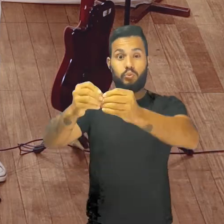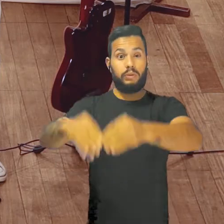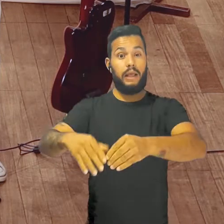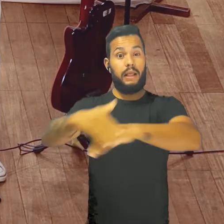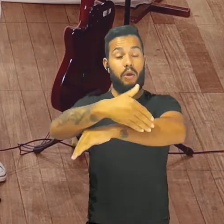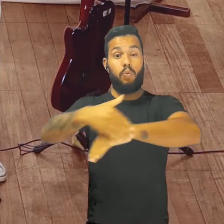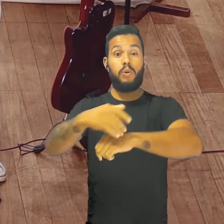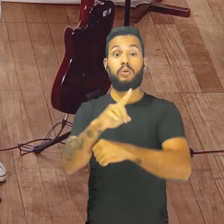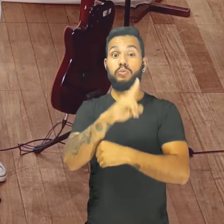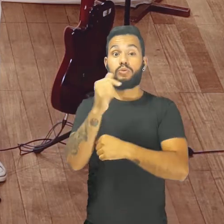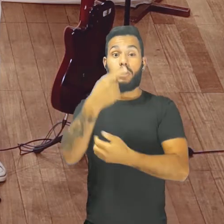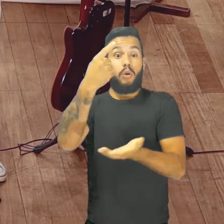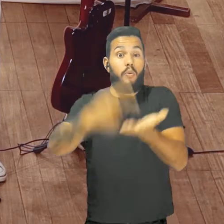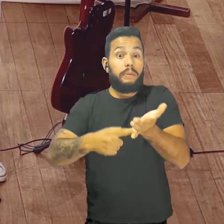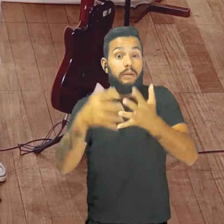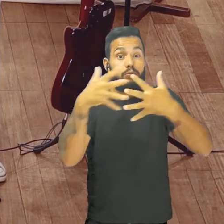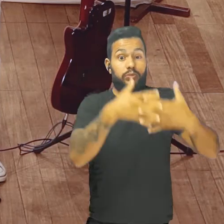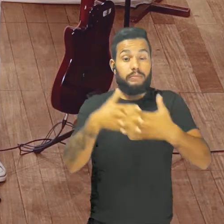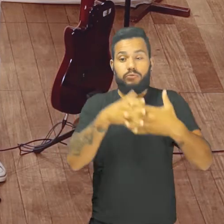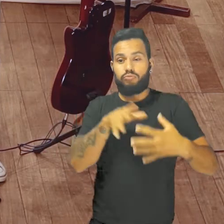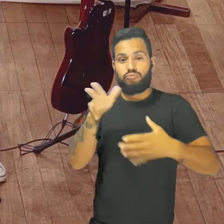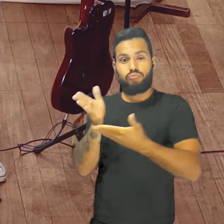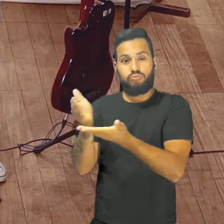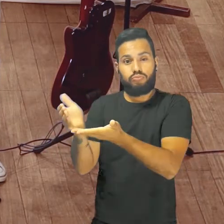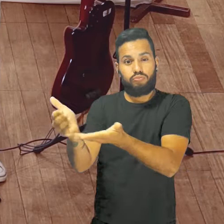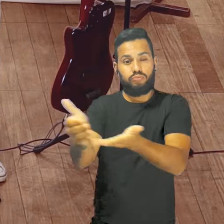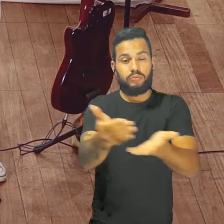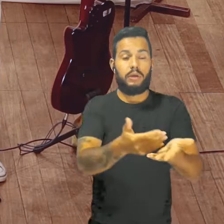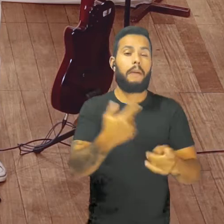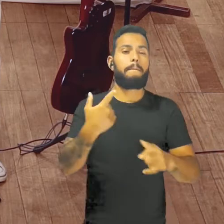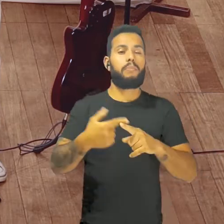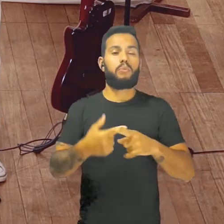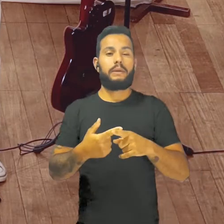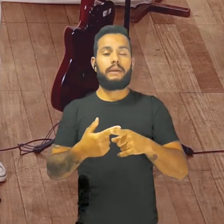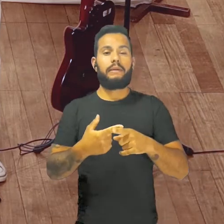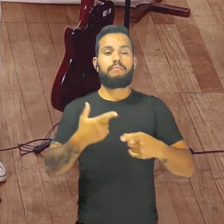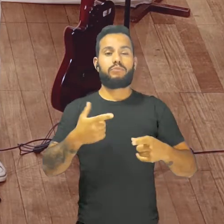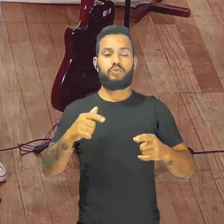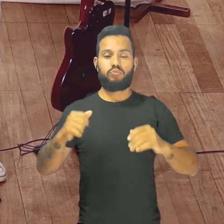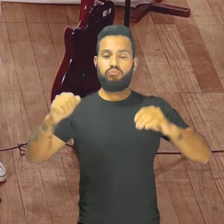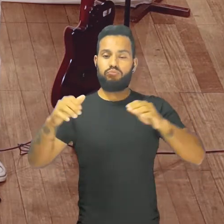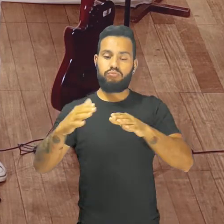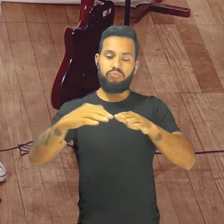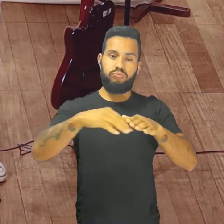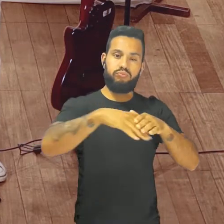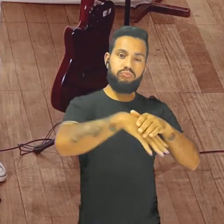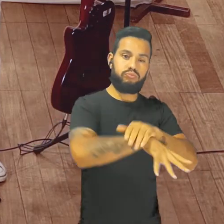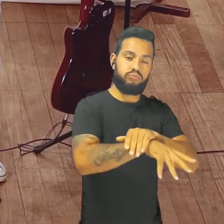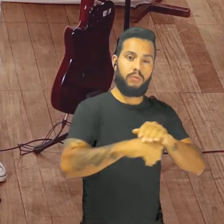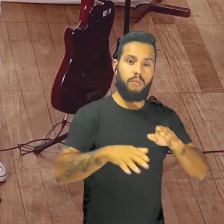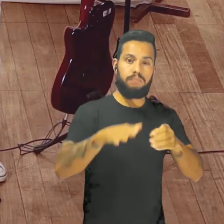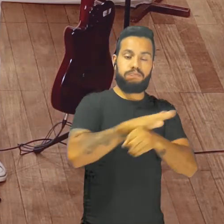recolhê-los. Tudo isso entope bueiros, causa doenças e gera enchentes. Enfim, é